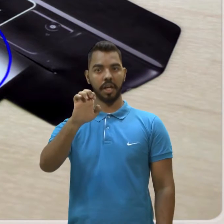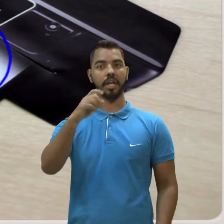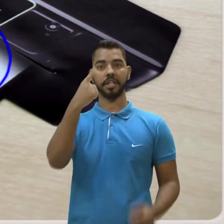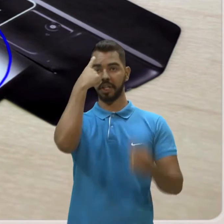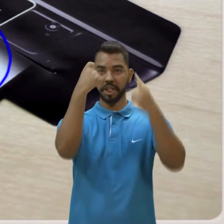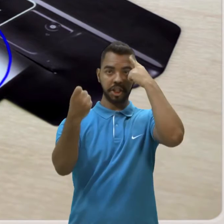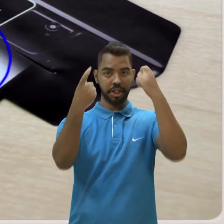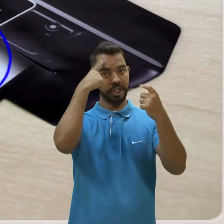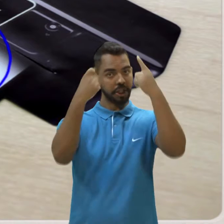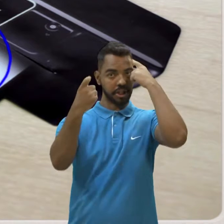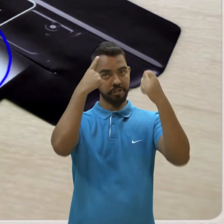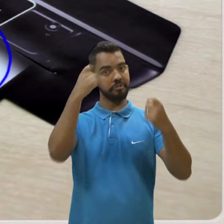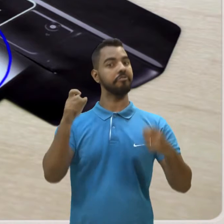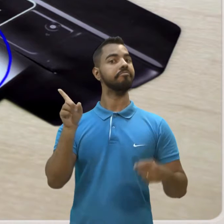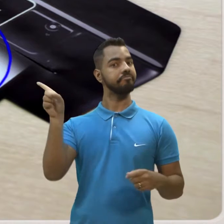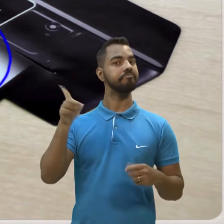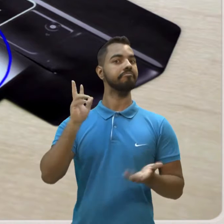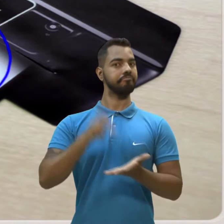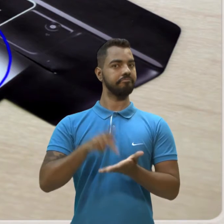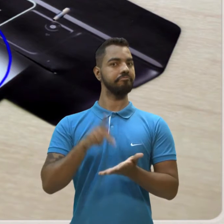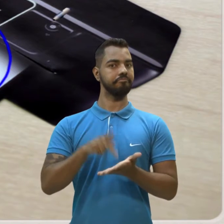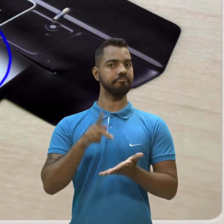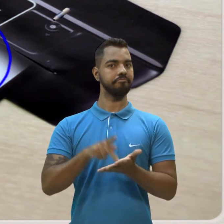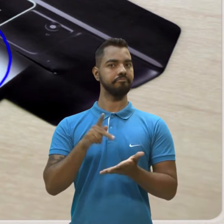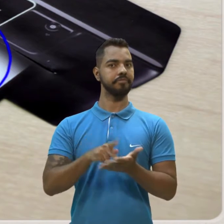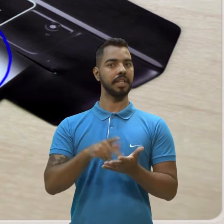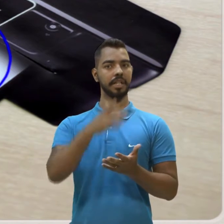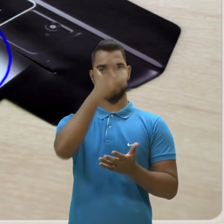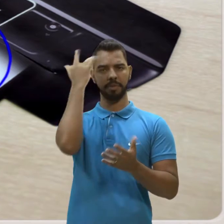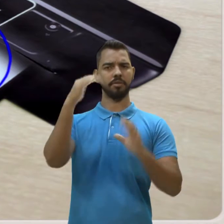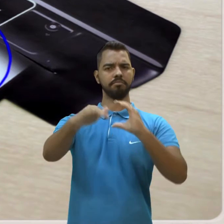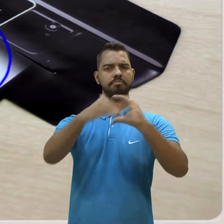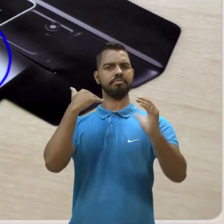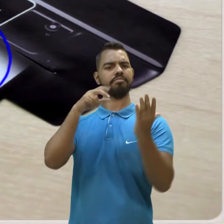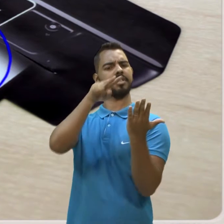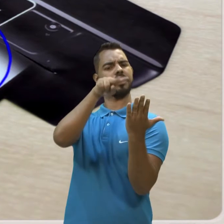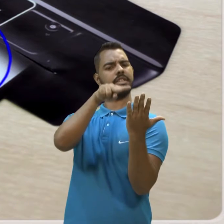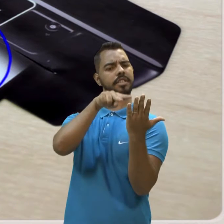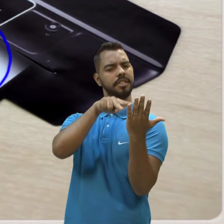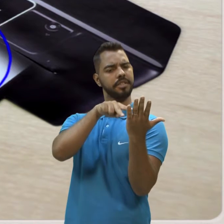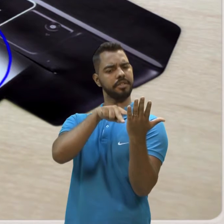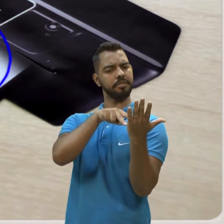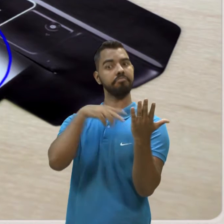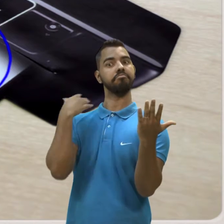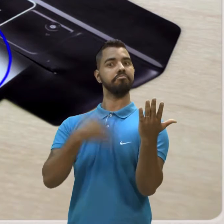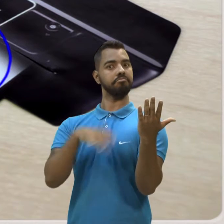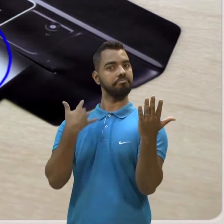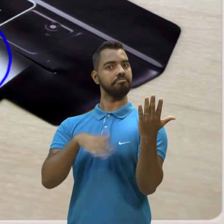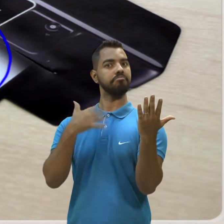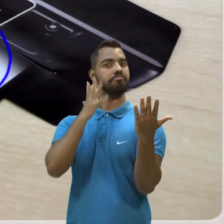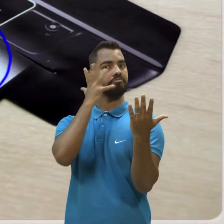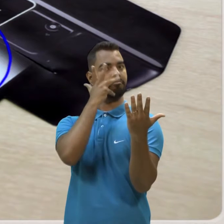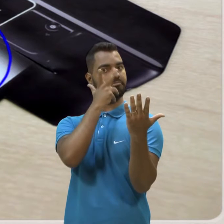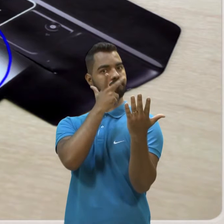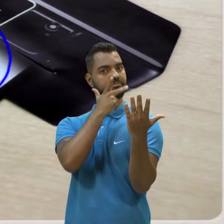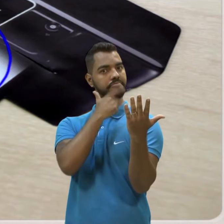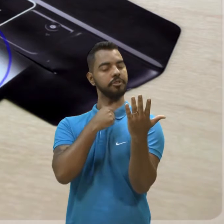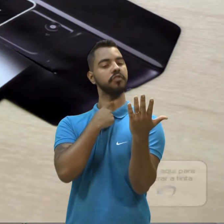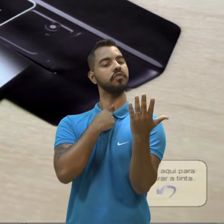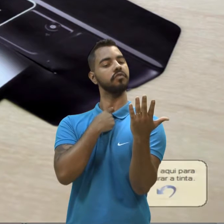mala direta, só que muito criativa. E com certeza isso vai fazer com que o